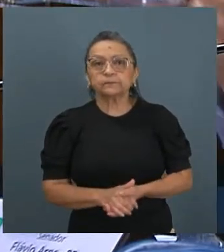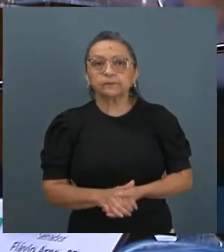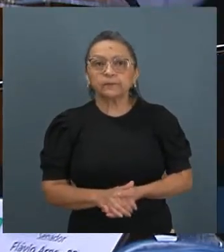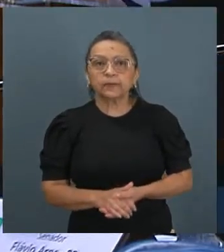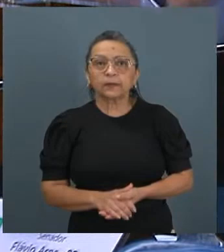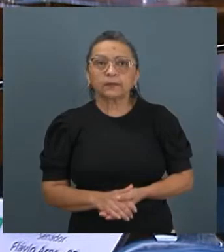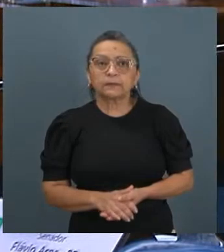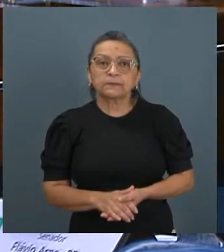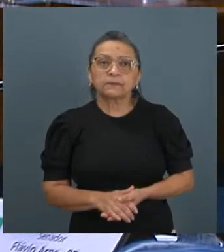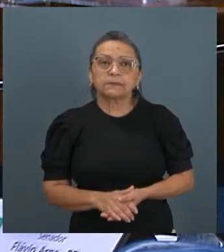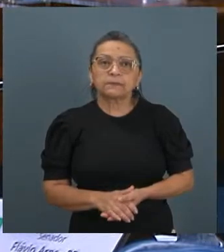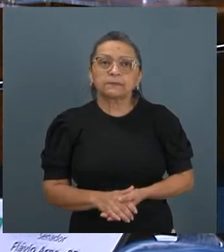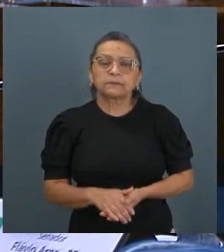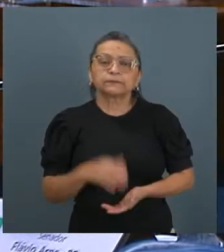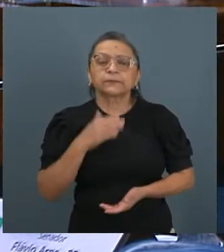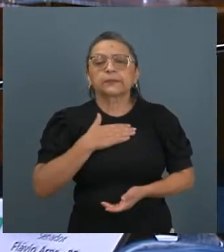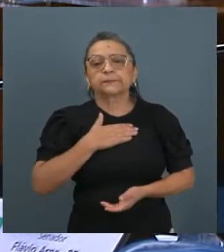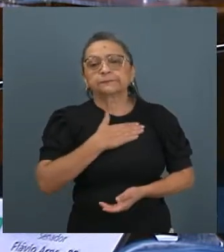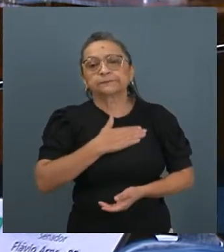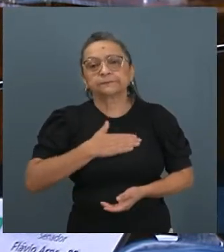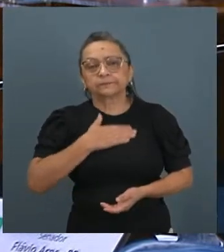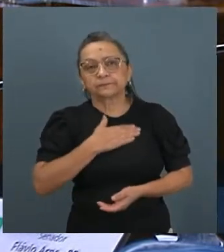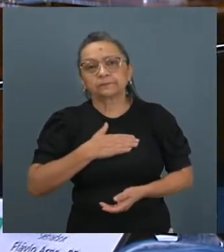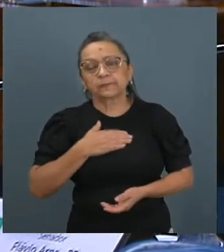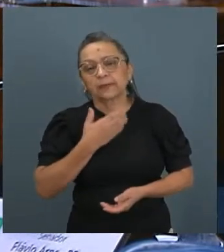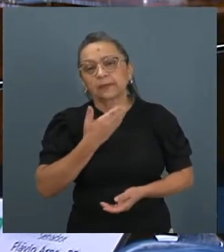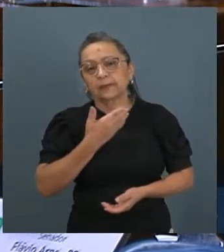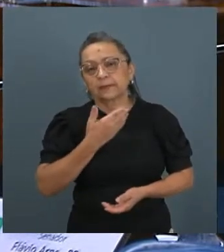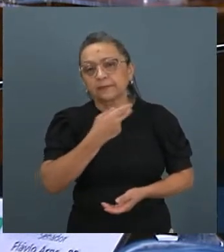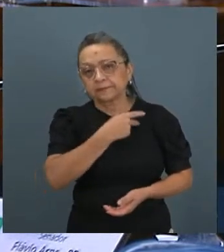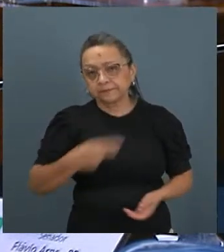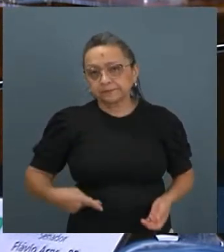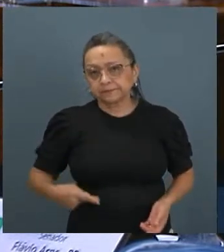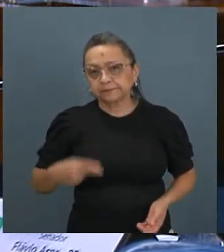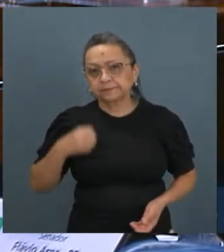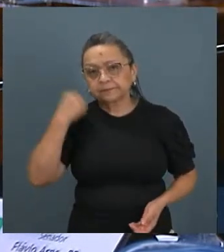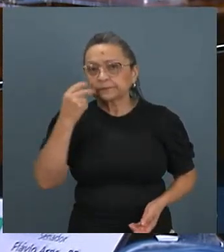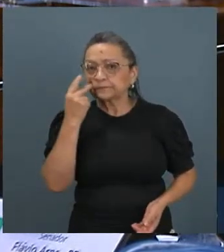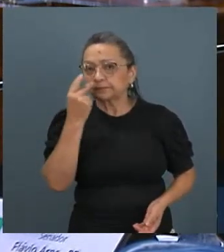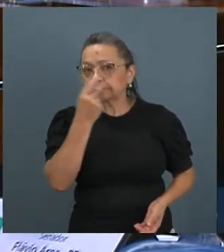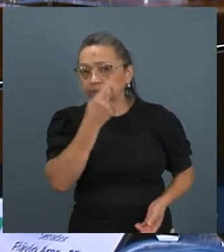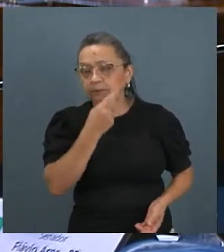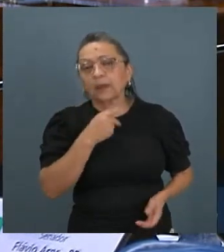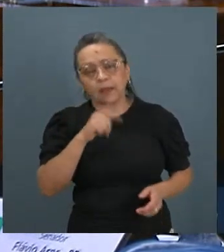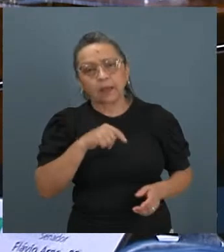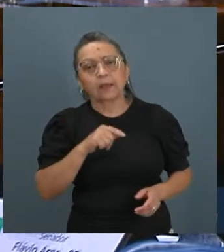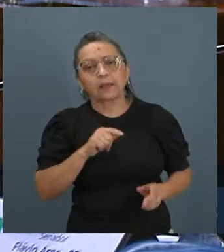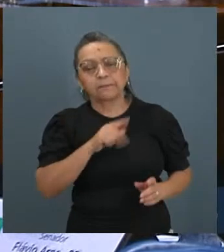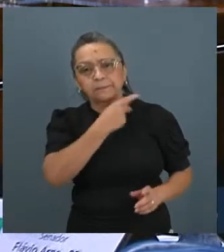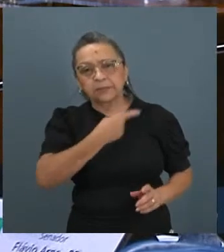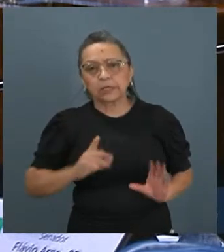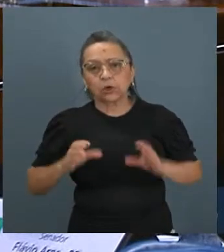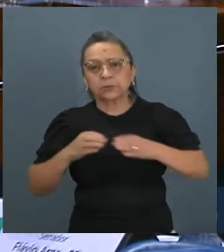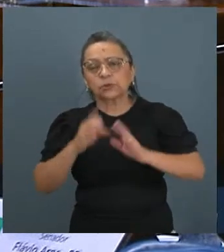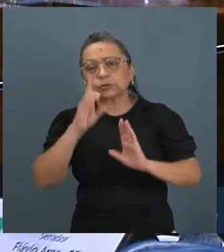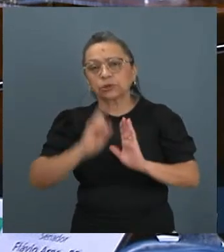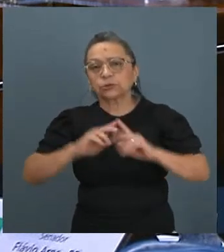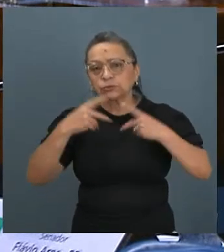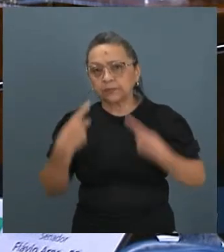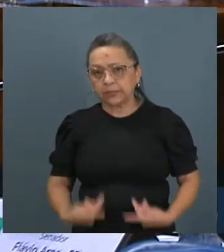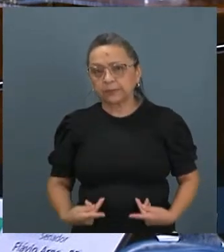Assim, o caro presidente Paulo Paim, presidente da Comissão de Direitos Humanos e